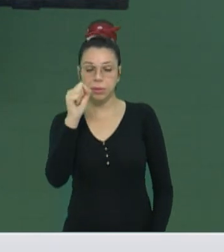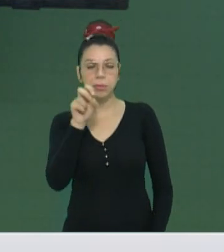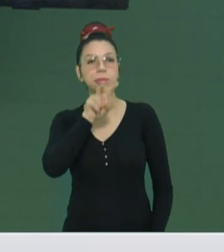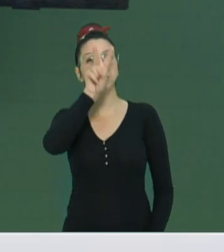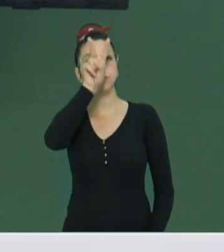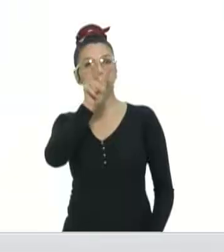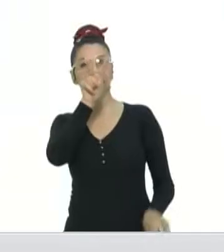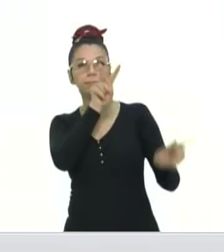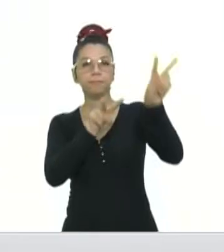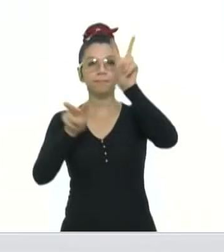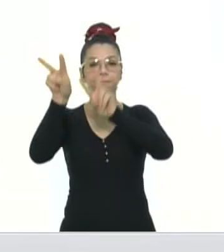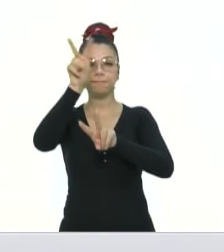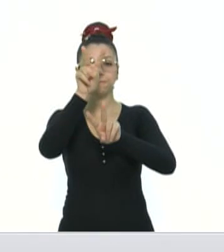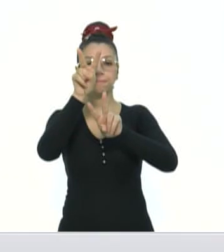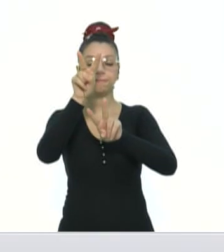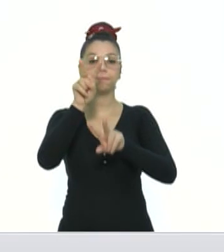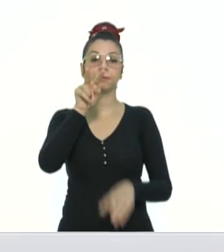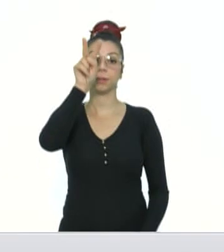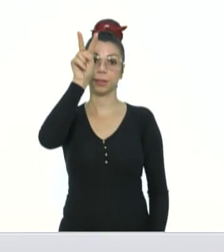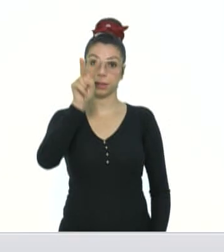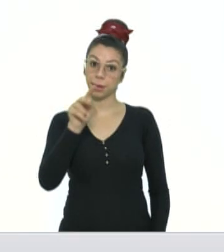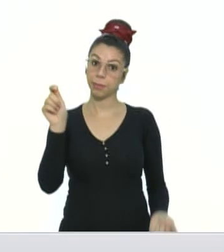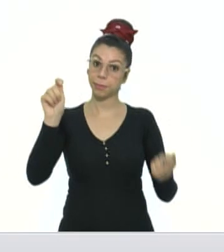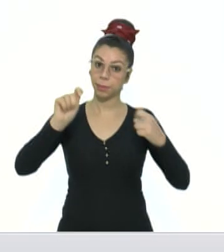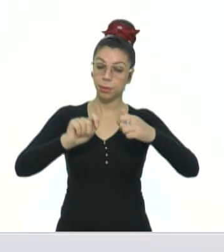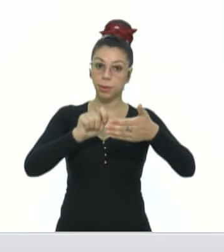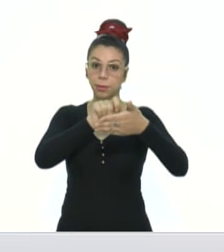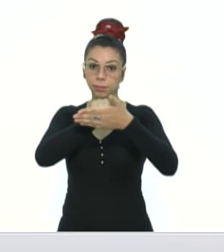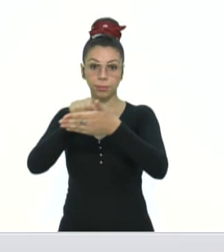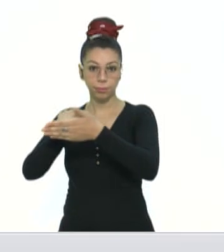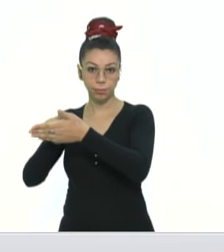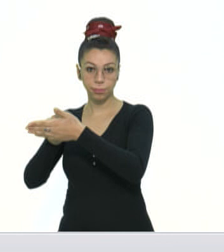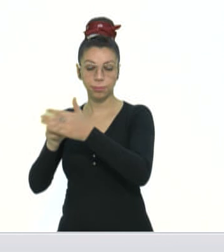essa charge e ler o que está vindo nela.